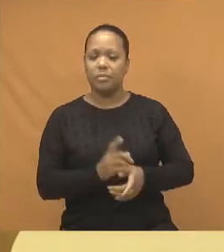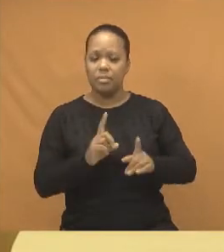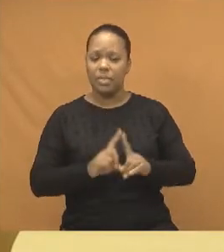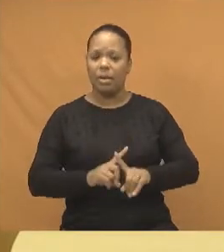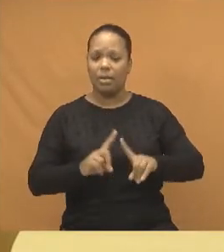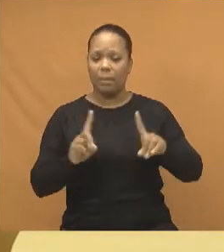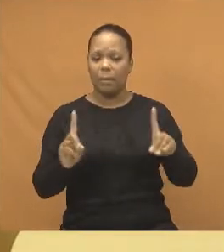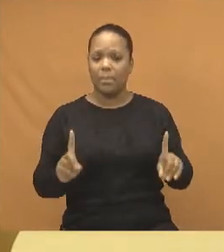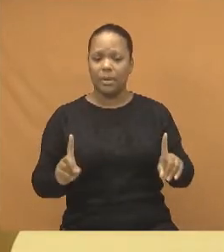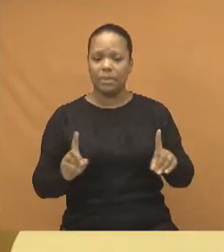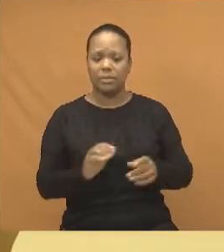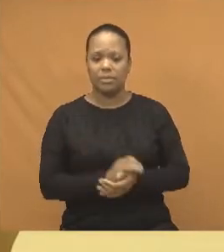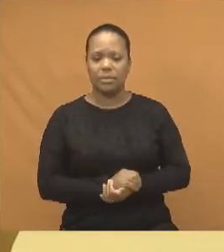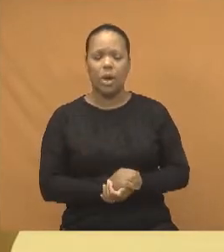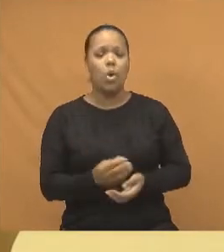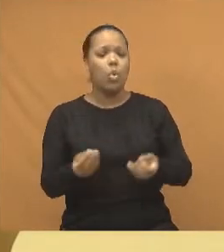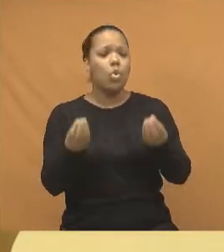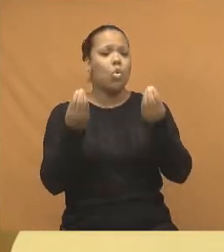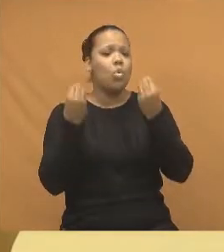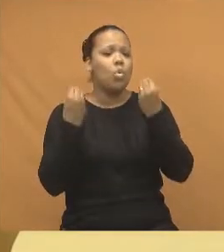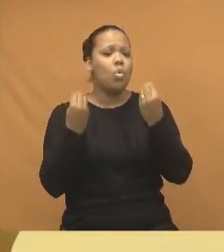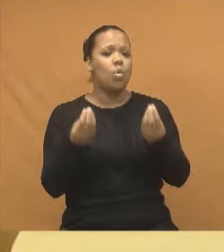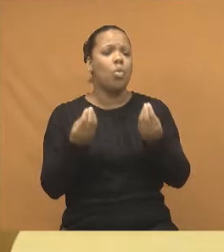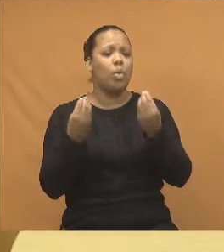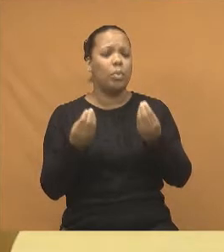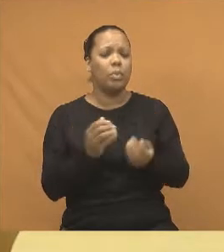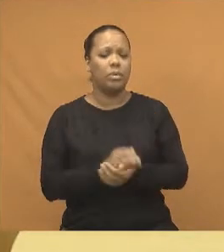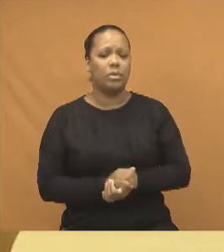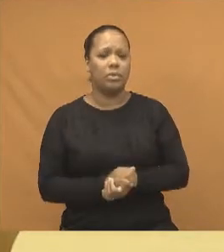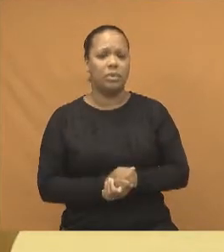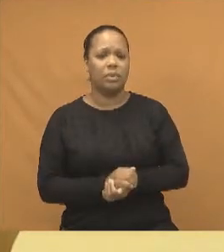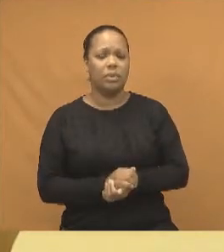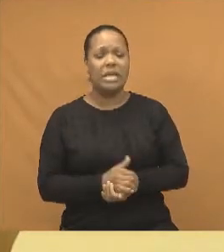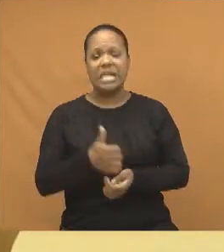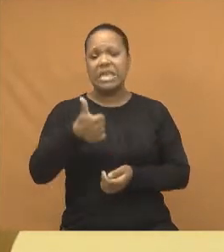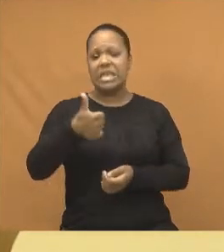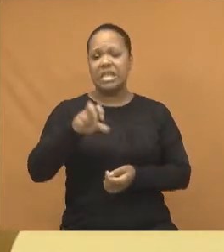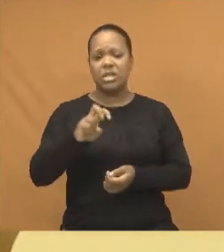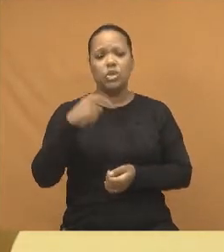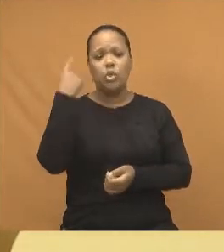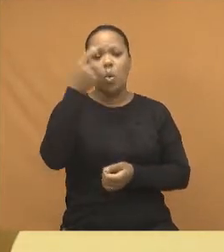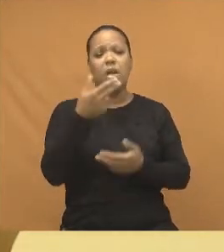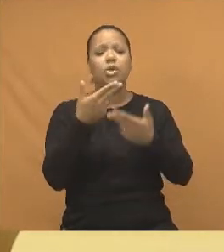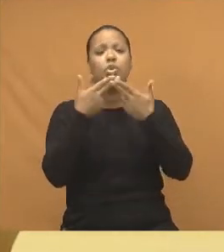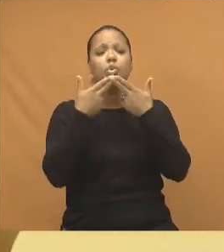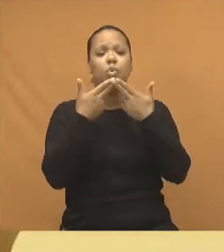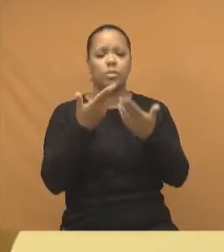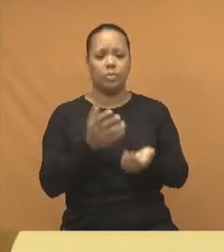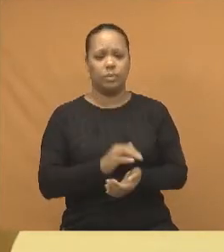Mas aí, como é que a gente pode ficar 15 horas em jejum?